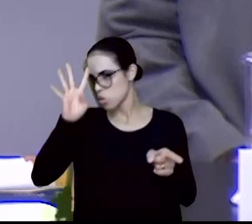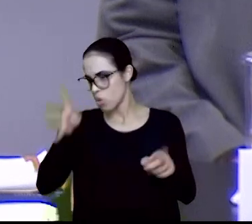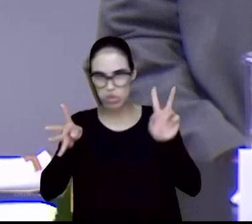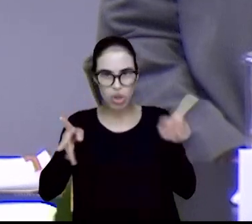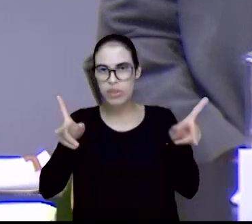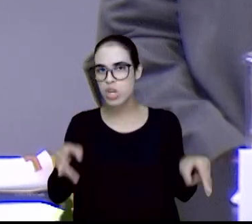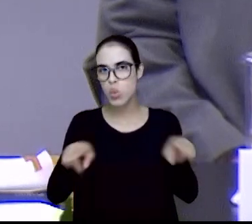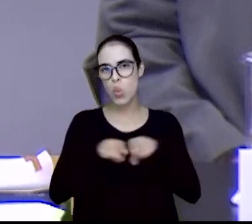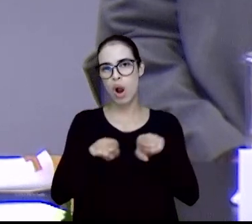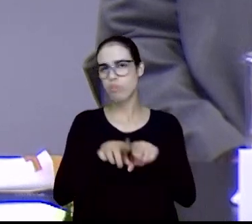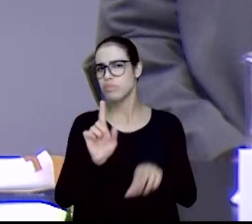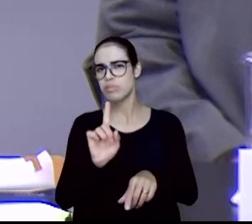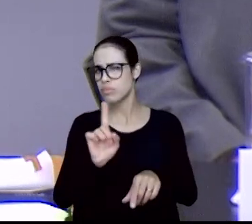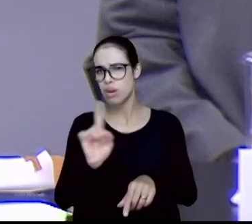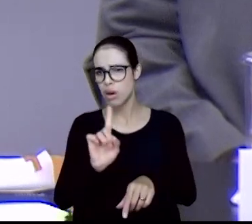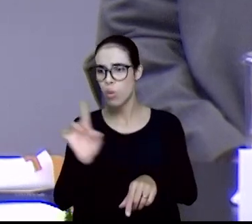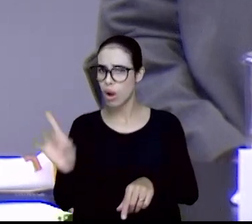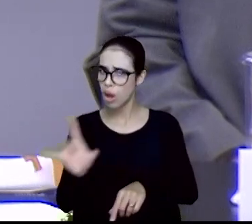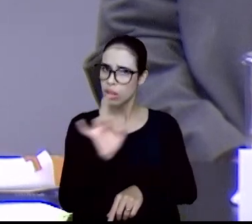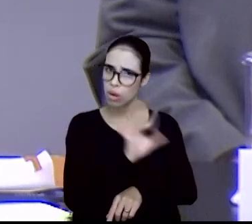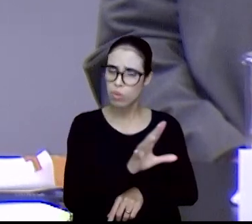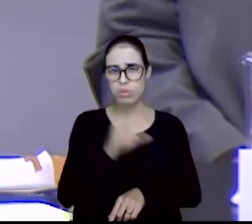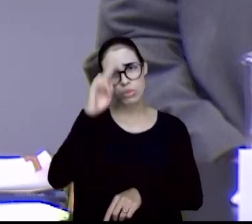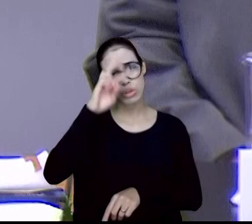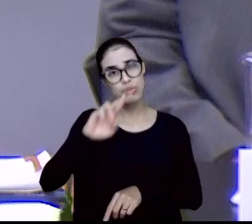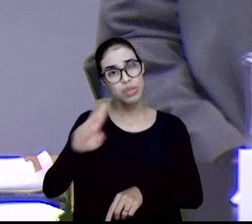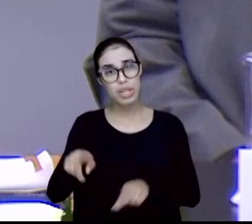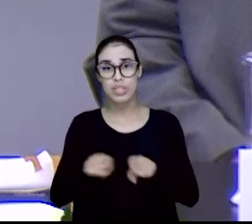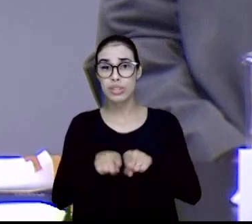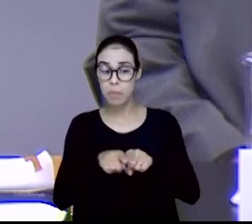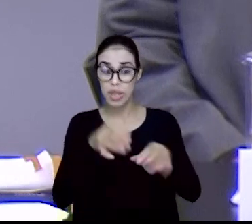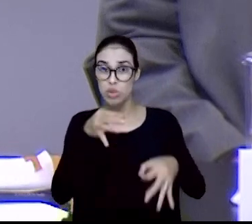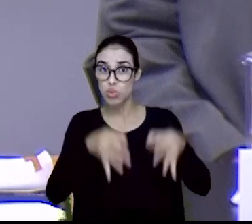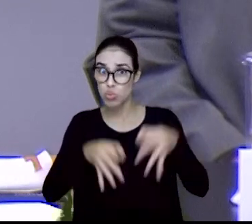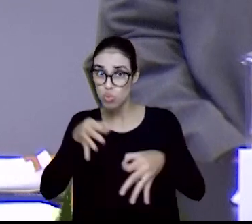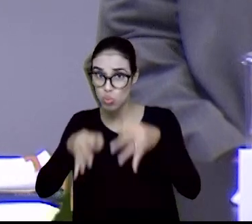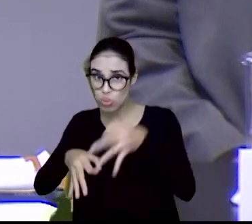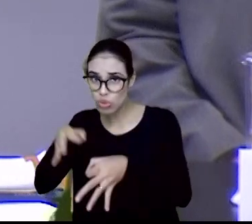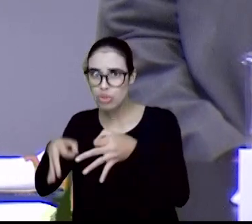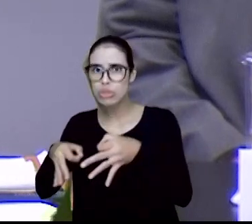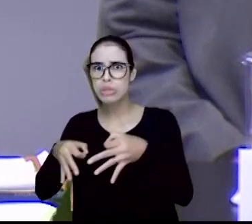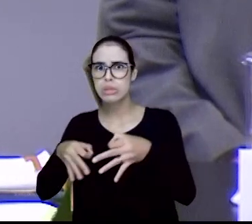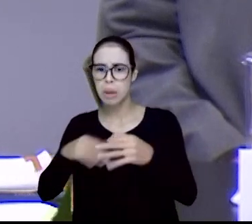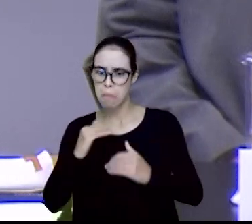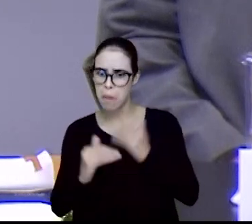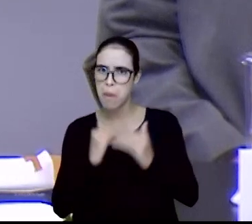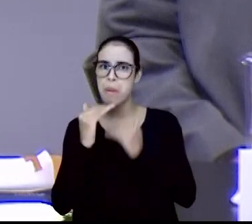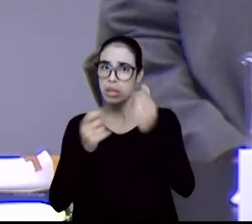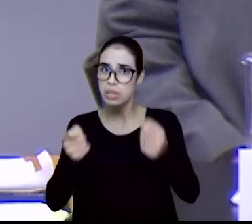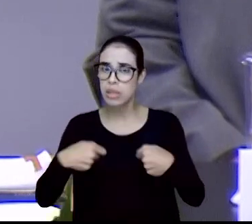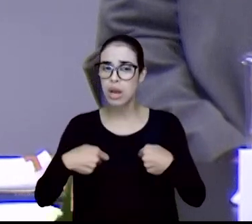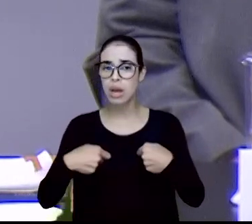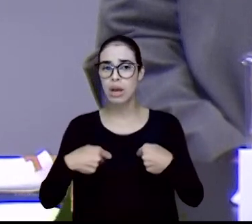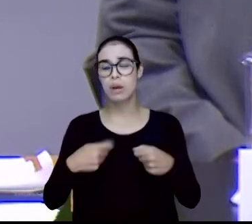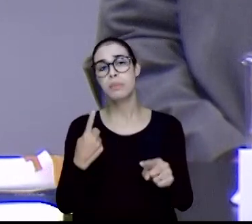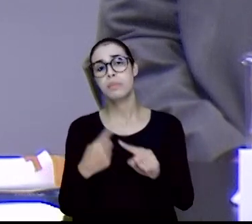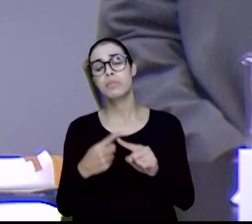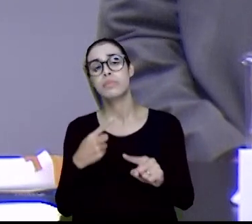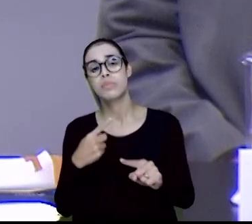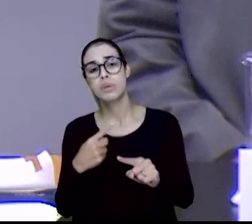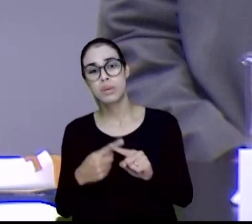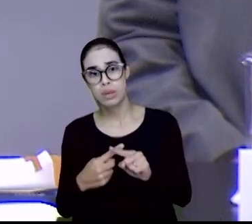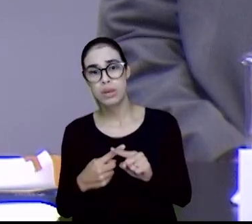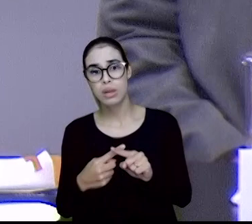da justiça, porque trabalhar com precedentes simplifica muito a atuação